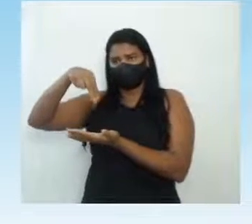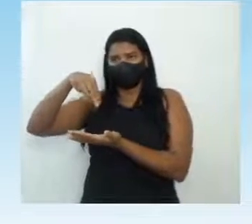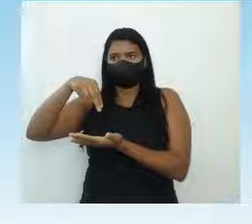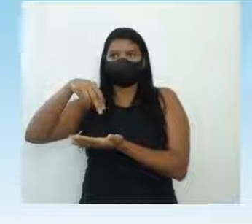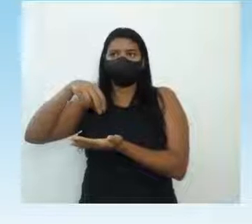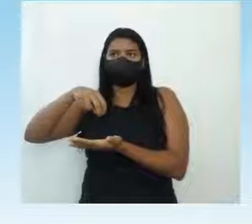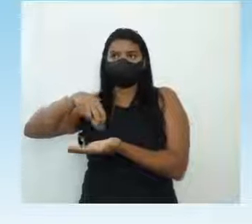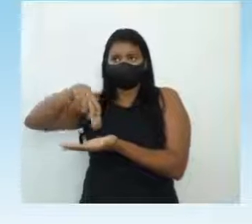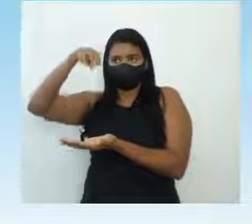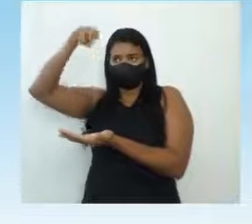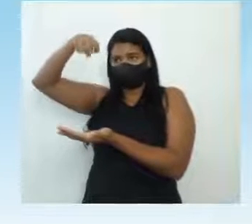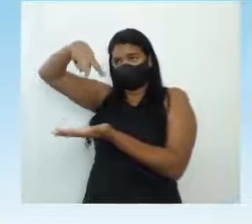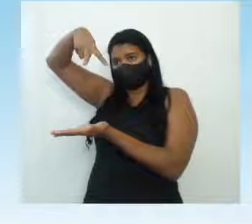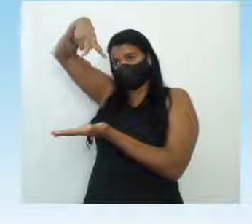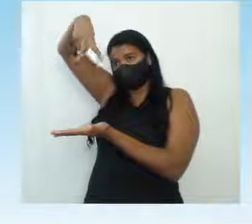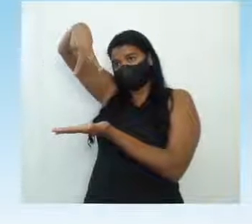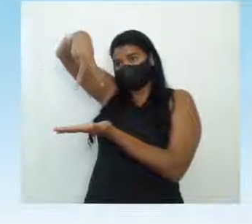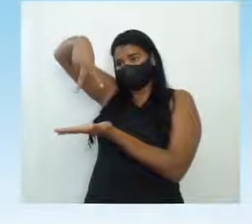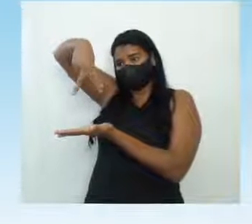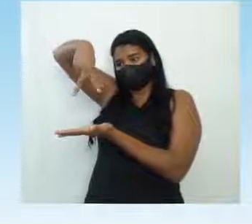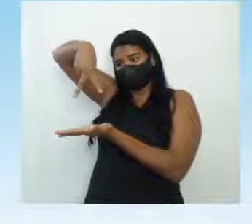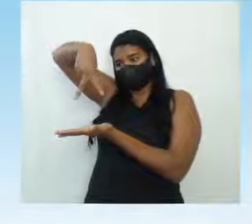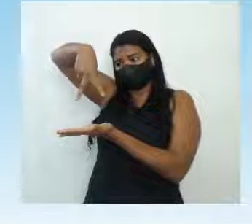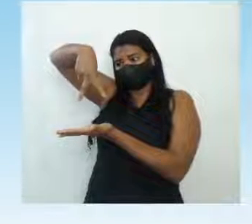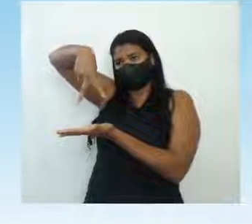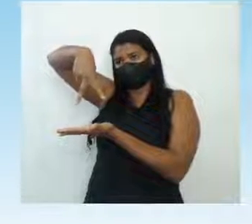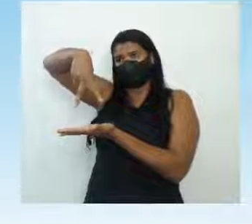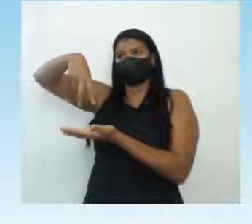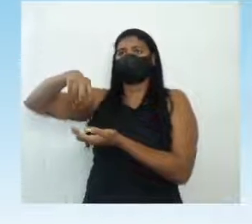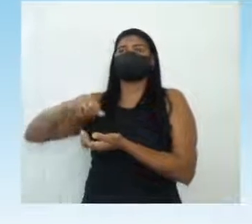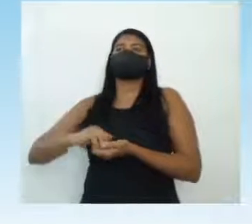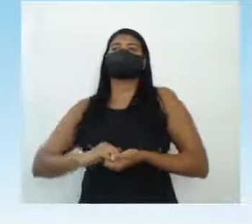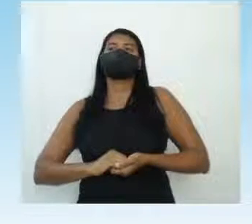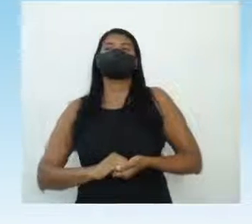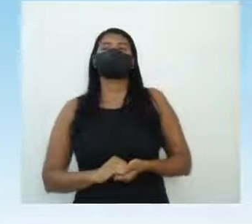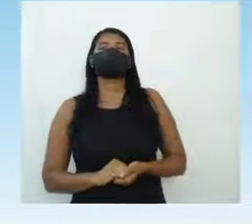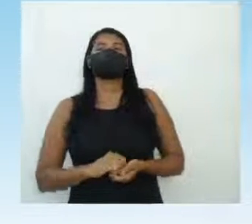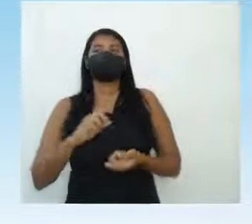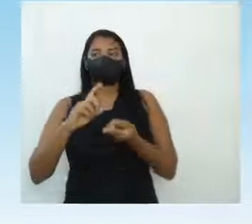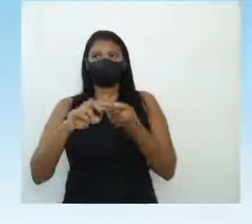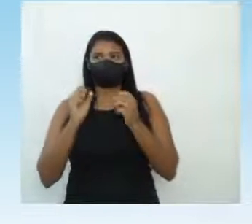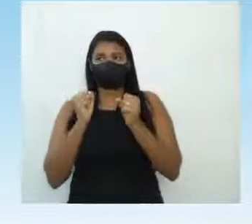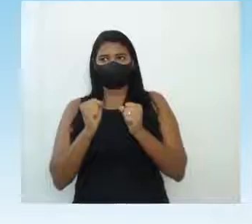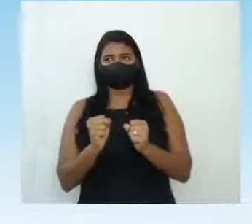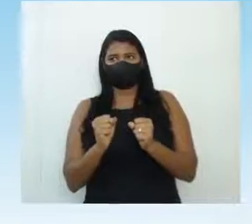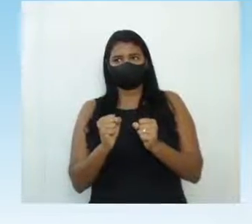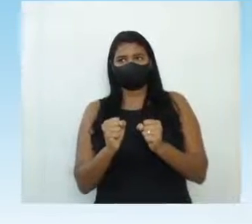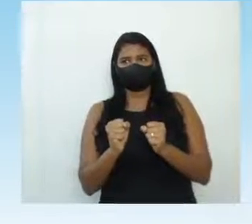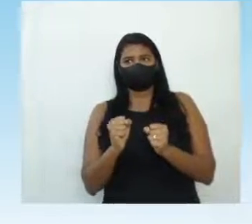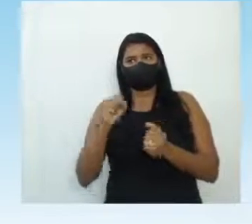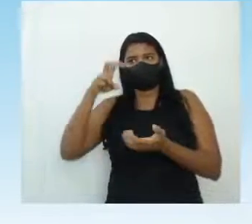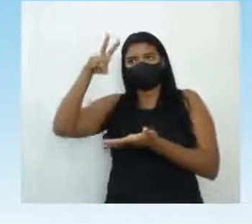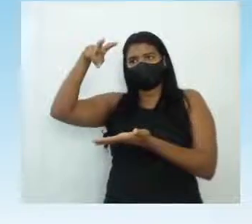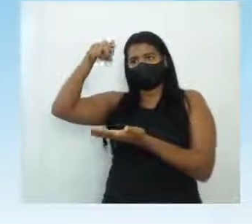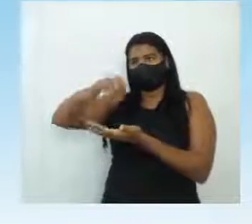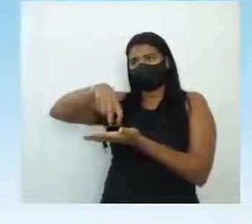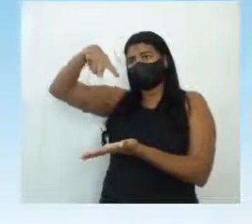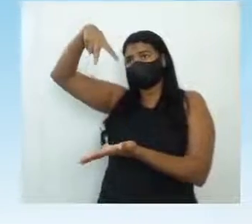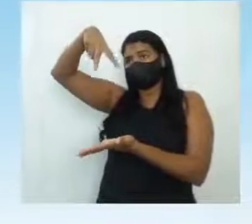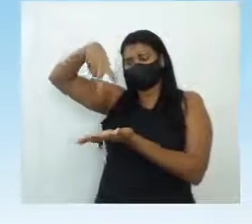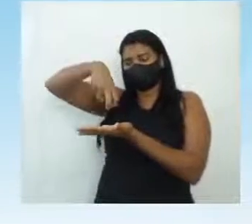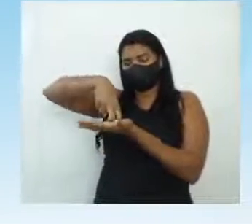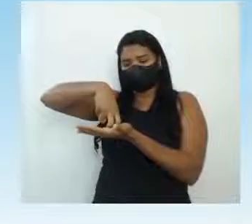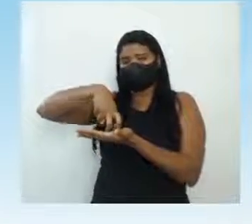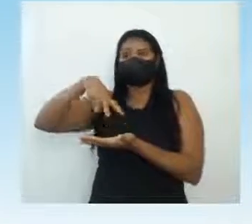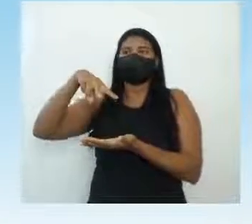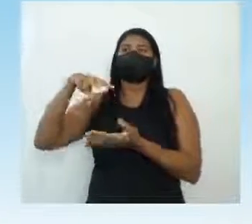um pulo e as pernas ficarem rígidas, e também pode se encolher as pernas. Então, de uma forma livre, é